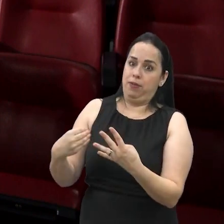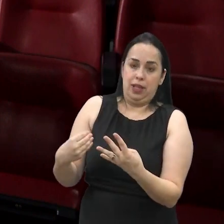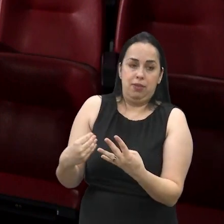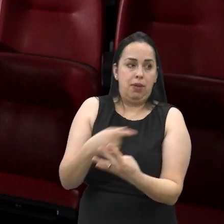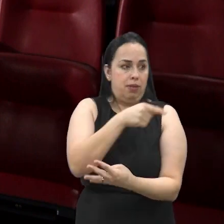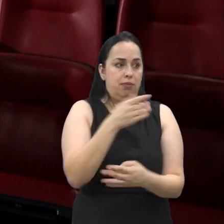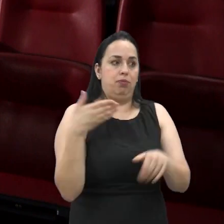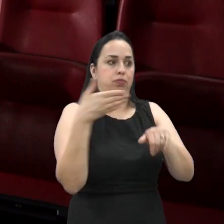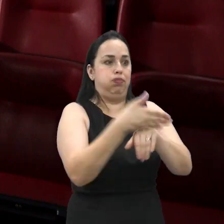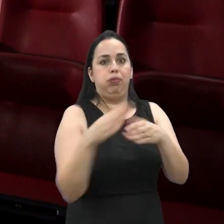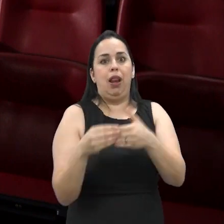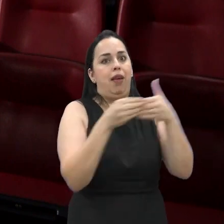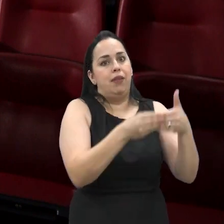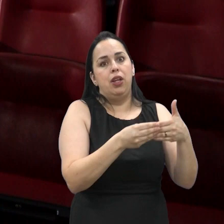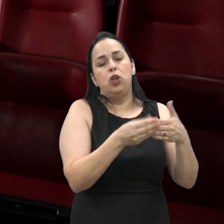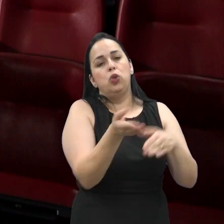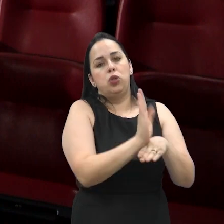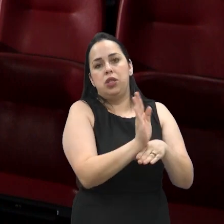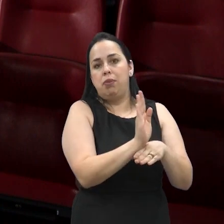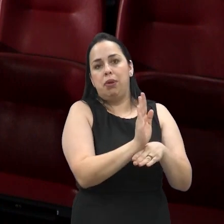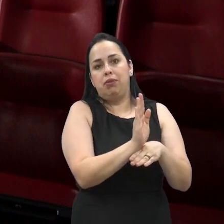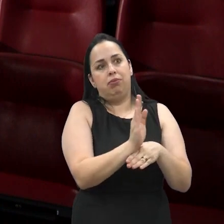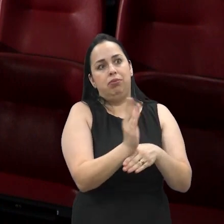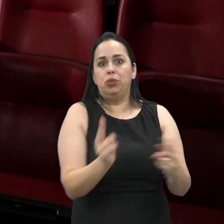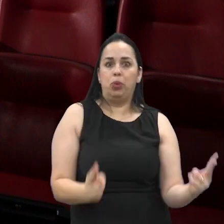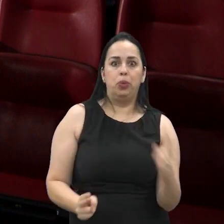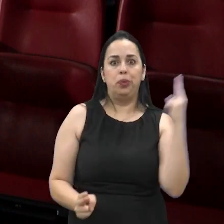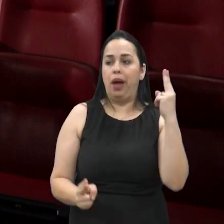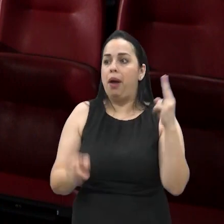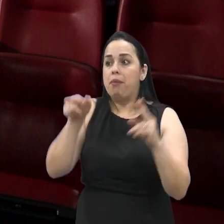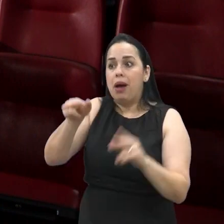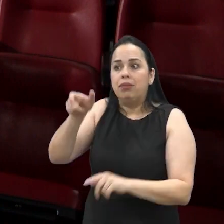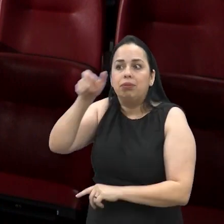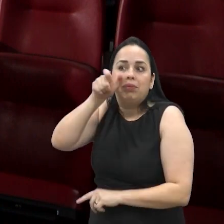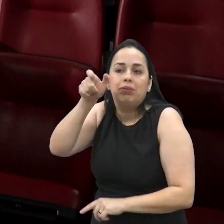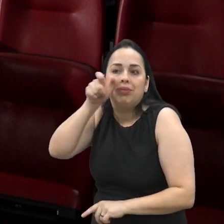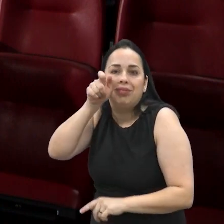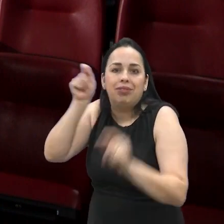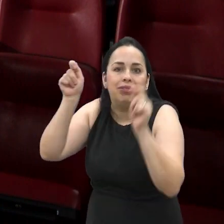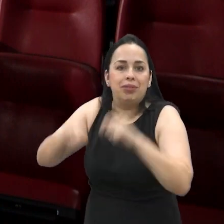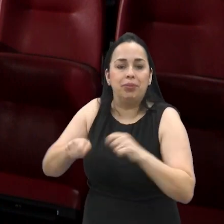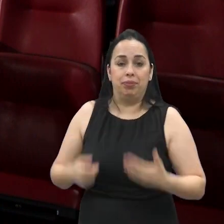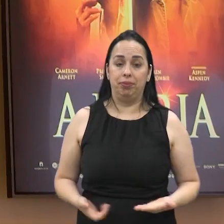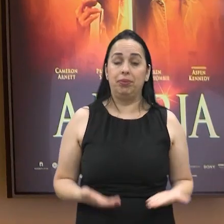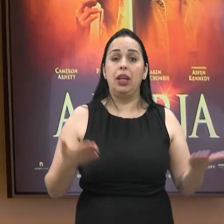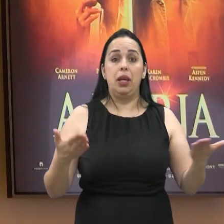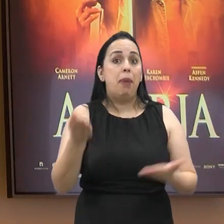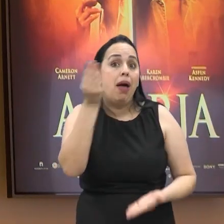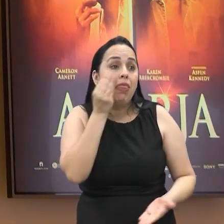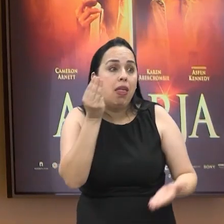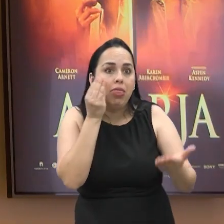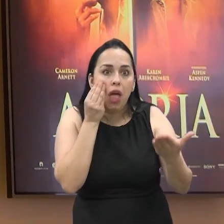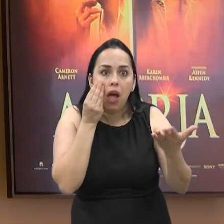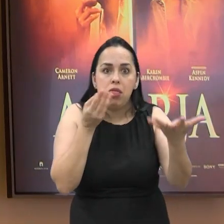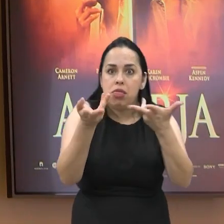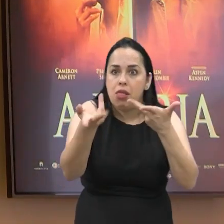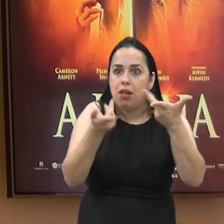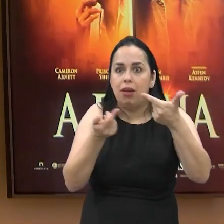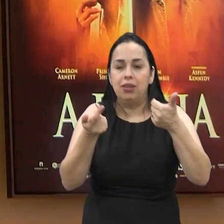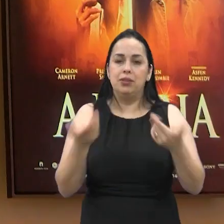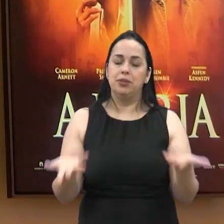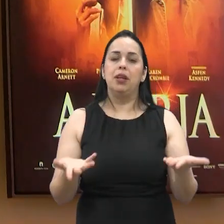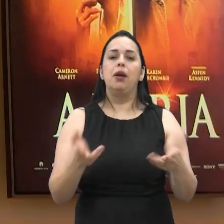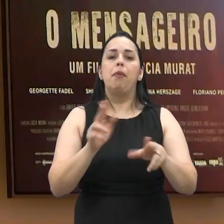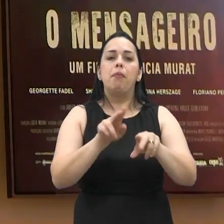3 filhos, não tem condição de trazer para o cinema. Então, pelo menos vem em casa, mas pelo menos assiste. Para trazer de volta as pessoas